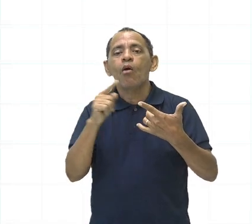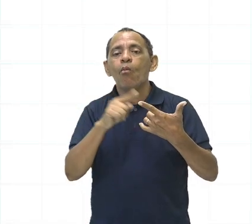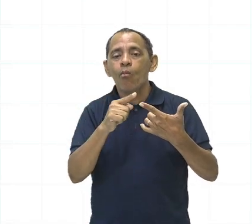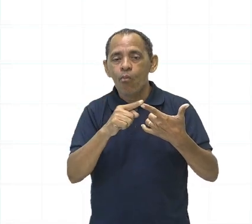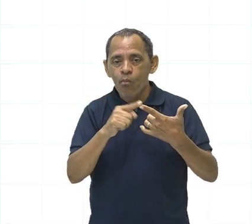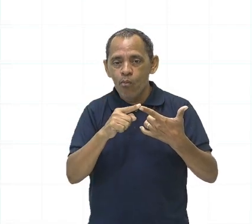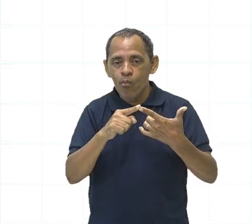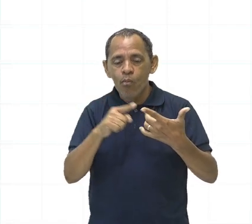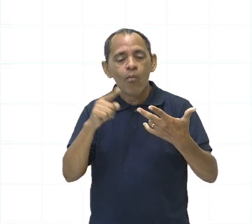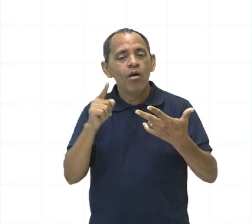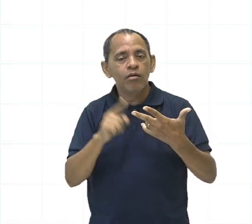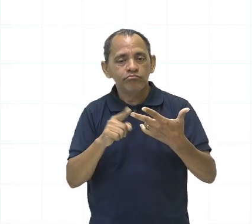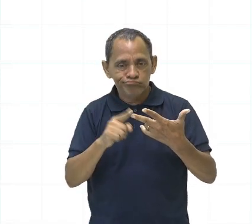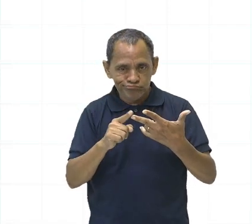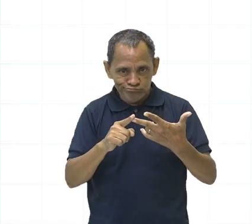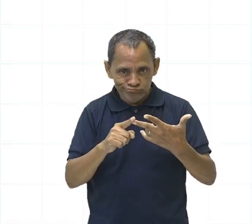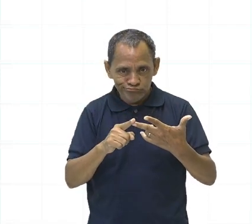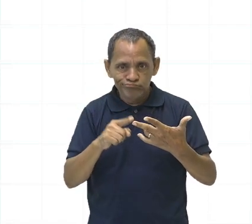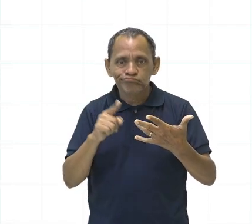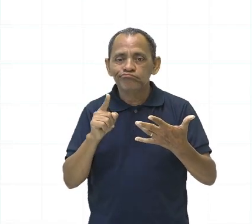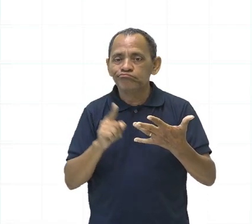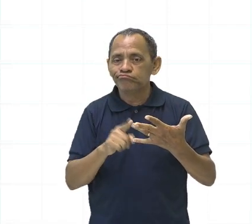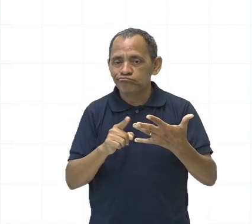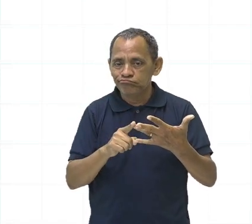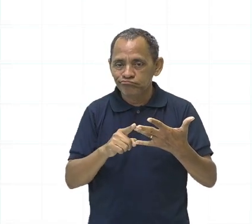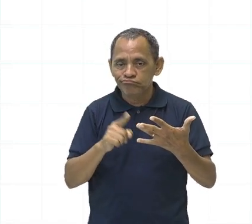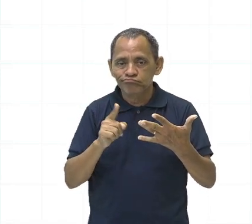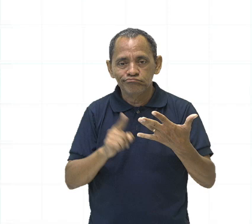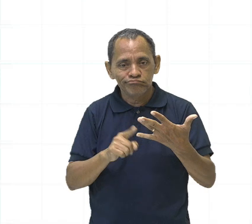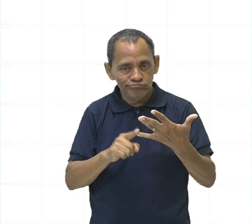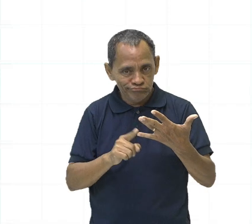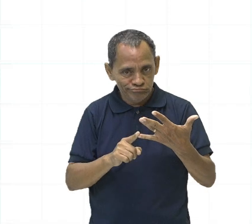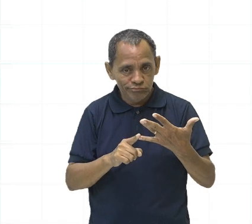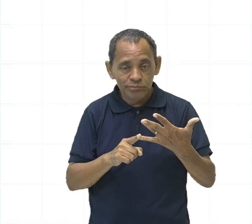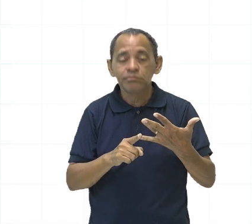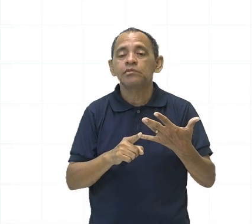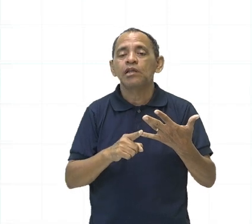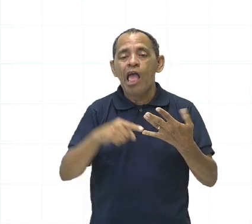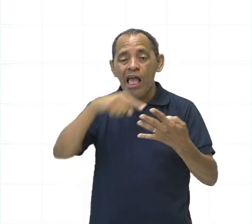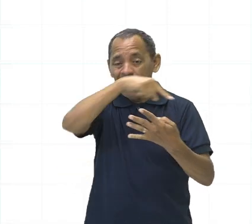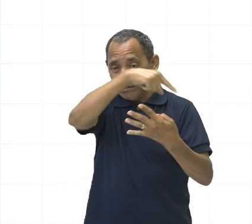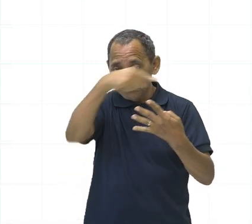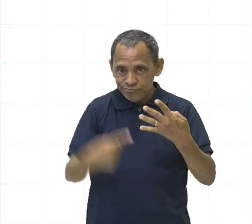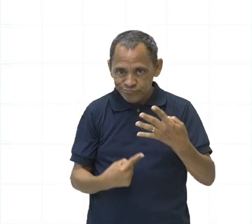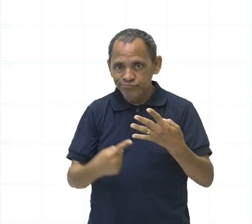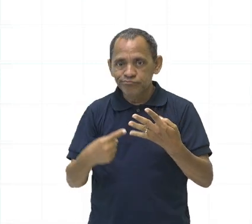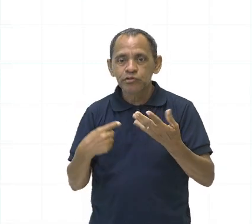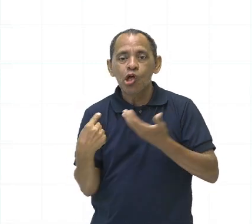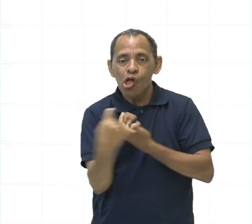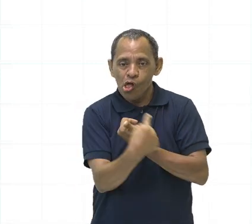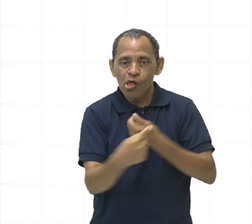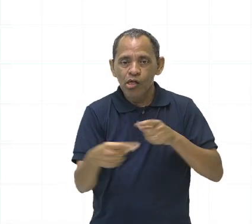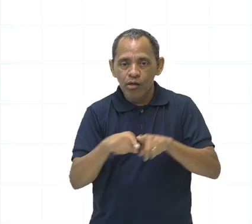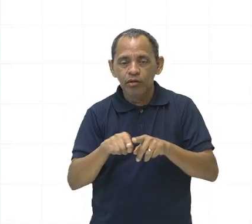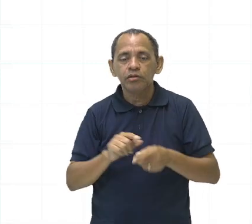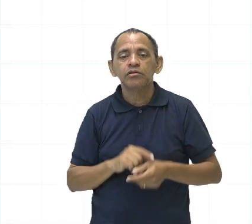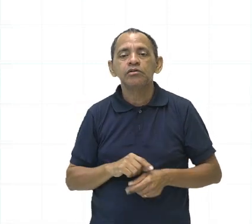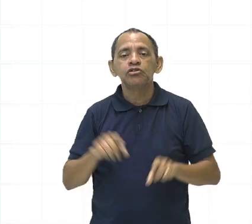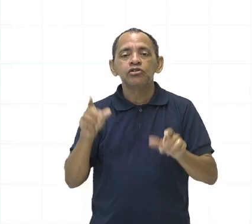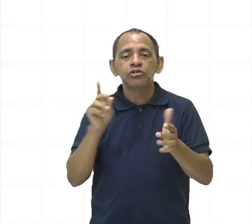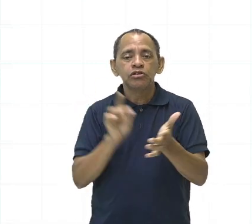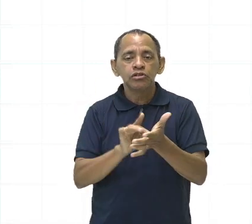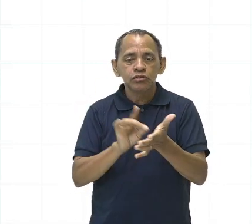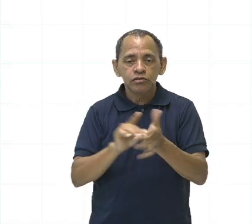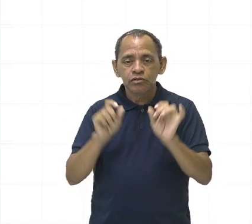Lei Eusébio de Queiroz, a Lei do Ventre Livre e a Lei dos Sexagenários. E, claro, não menos importante,